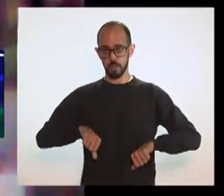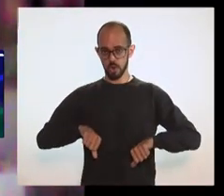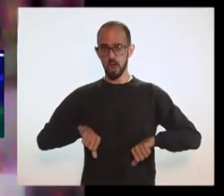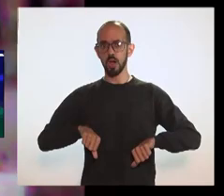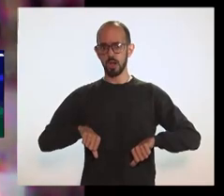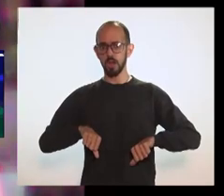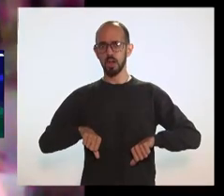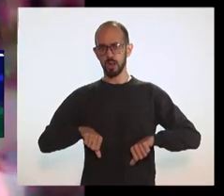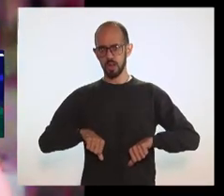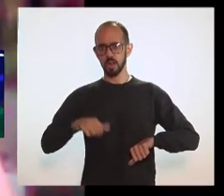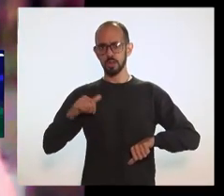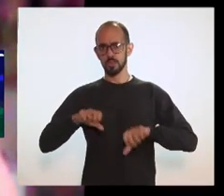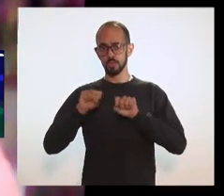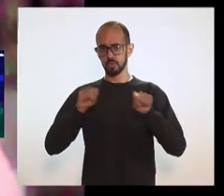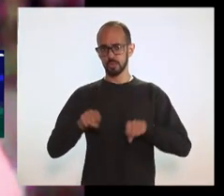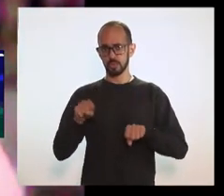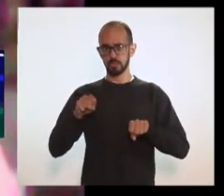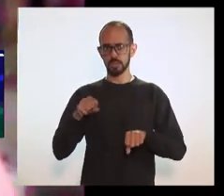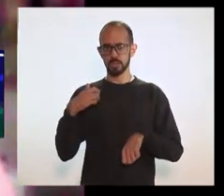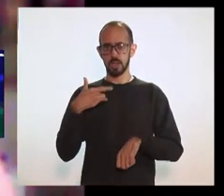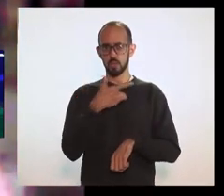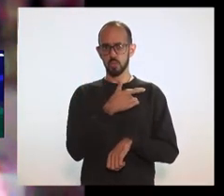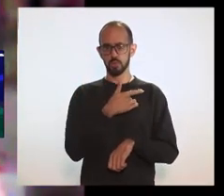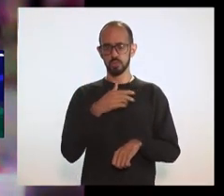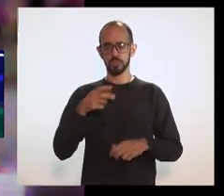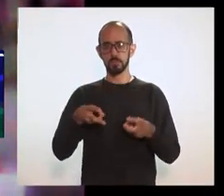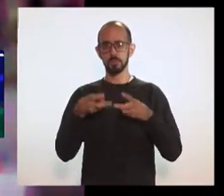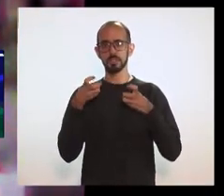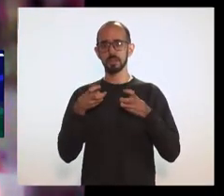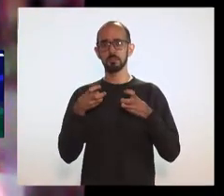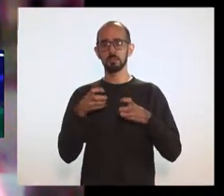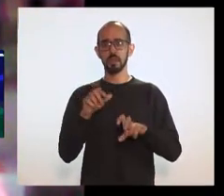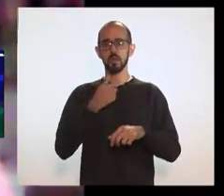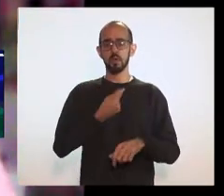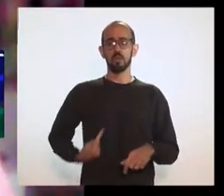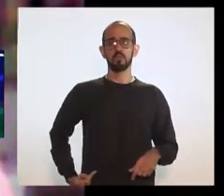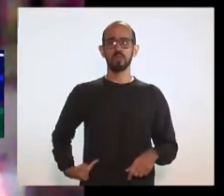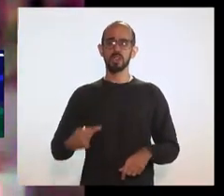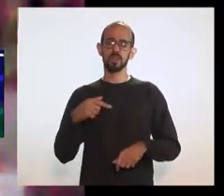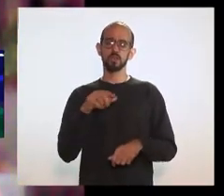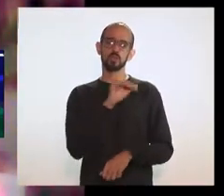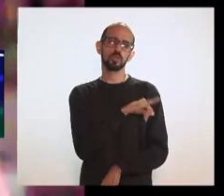seu sistema de saúde, a gente viu o governo do estado do Rio de Janeiro fazer o quê?